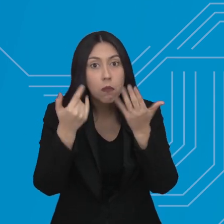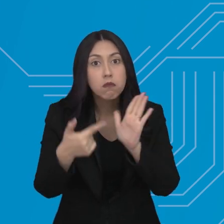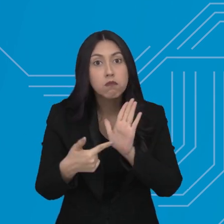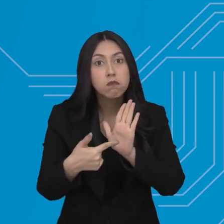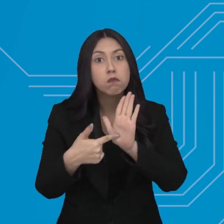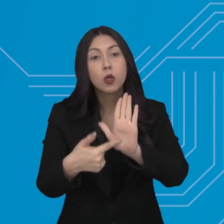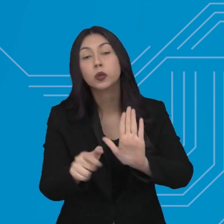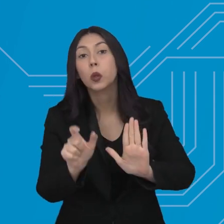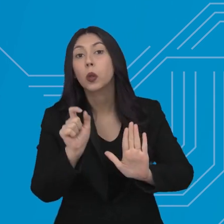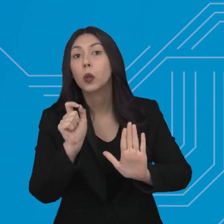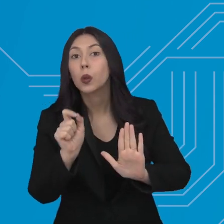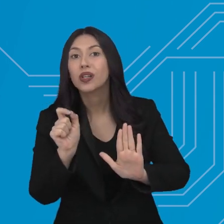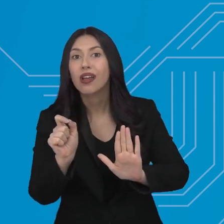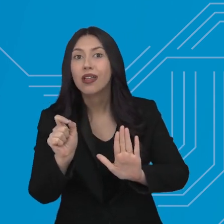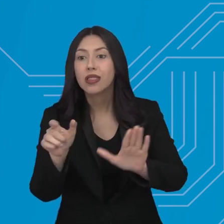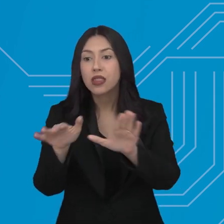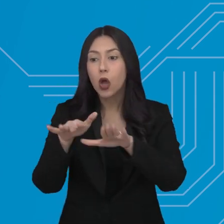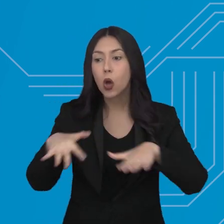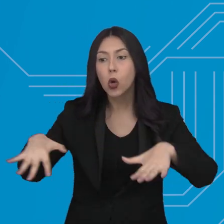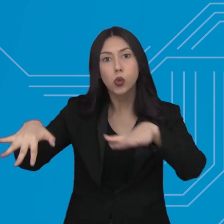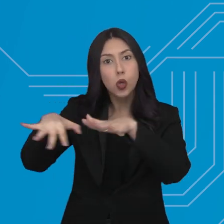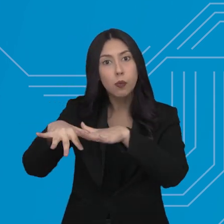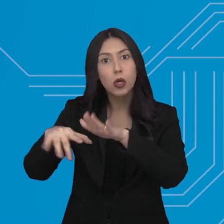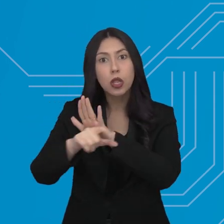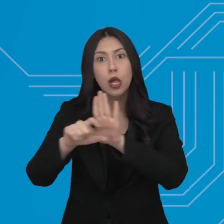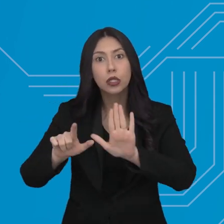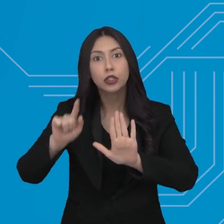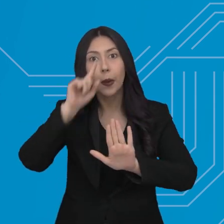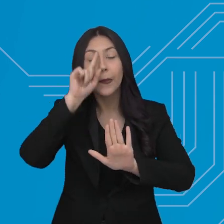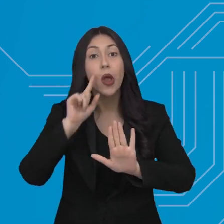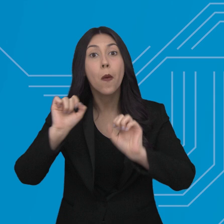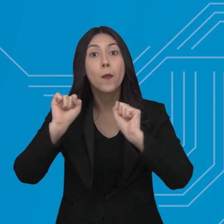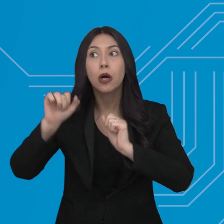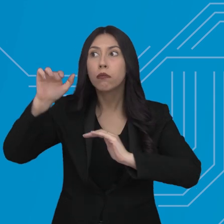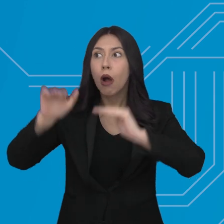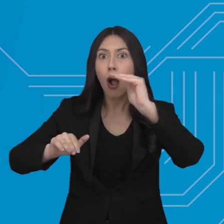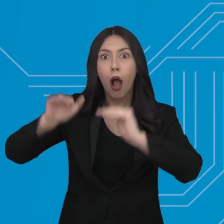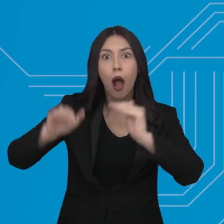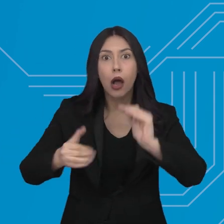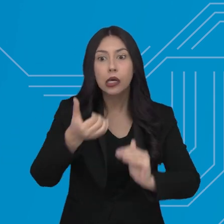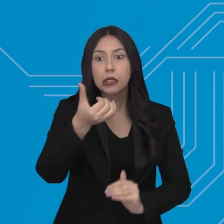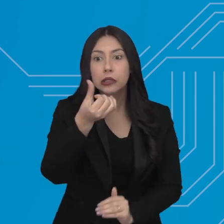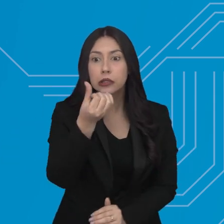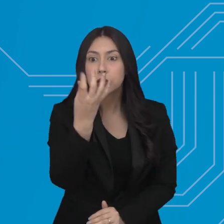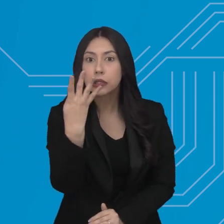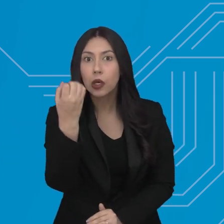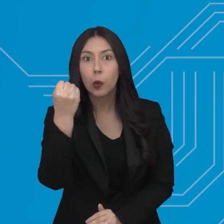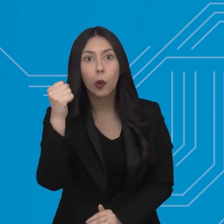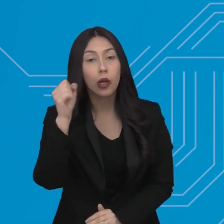O mesmo levantamento apontou que entre os genéricos, a diferença de valor pode atingir